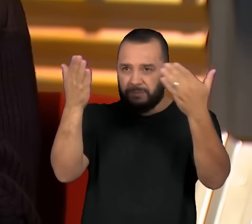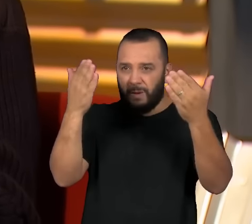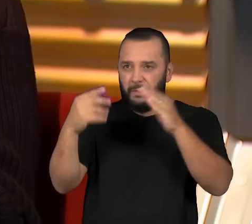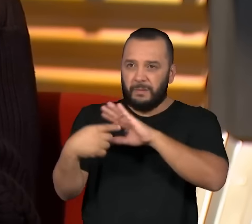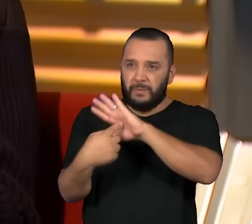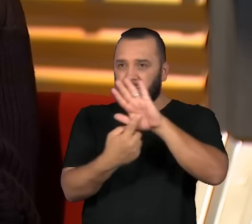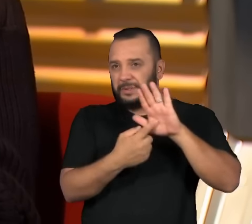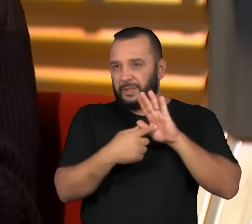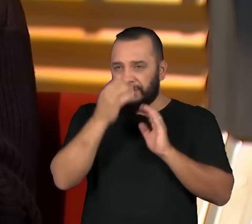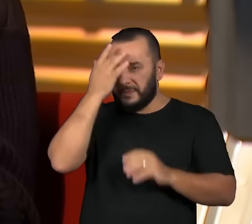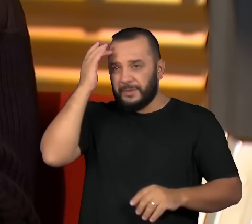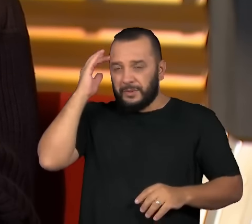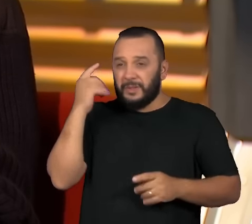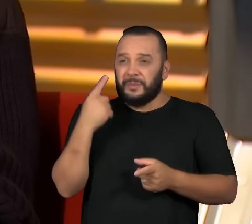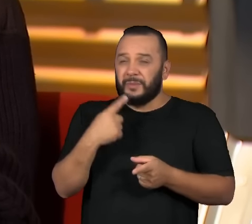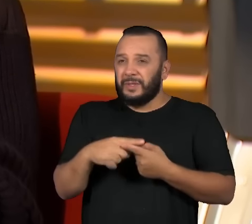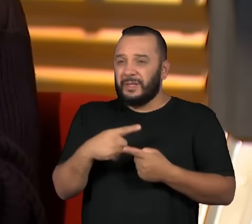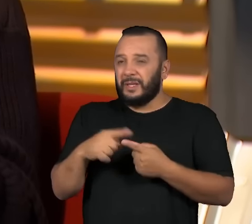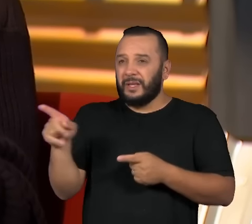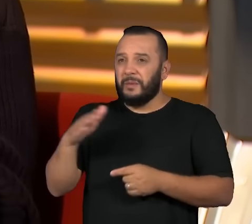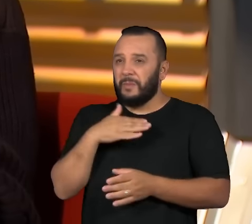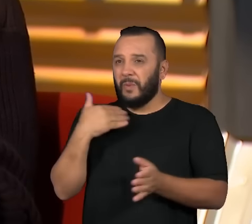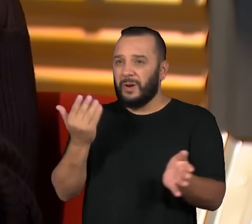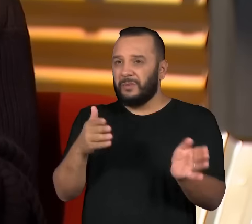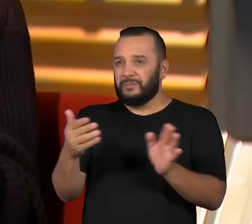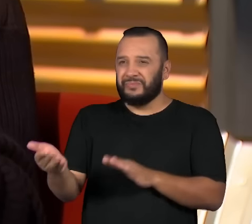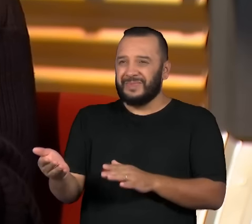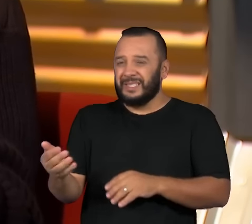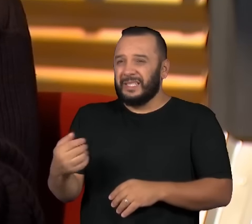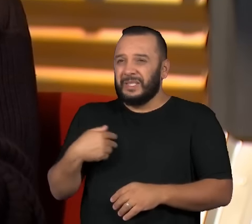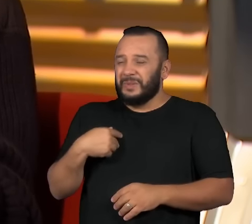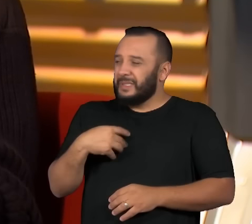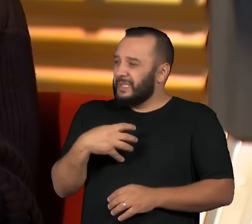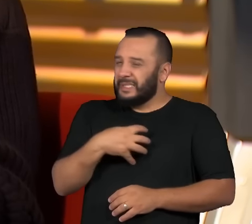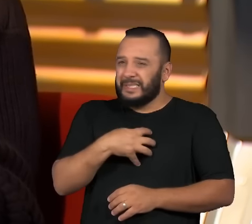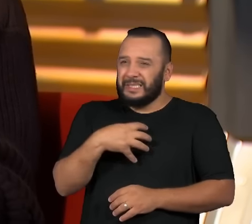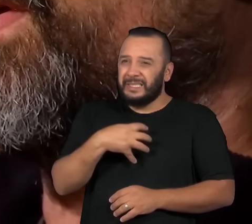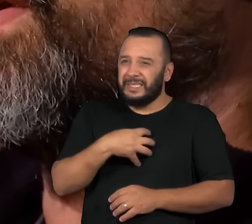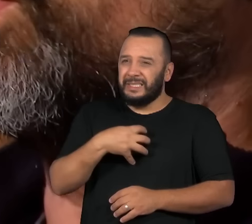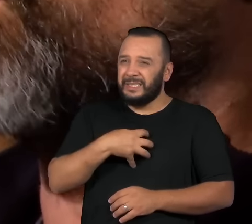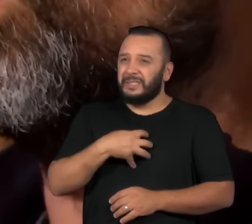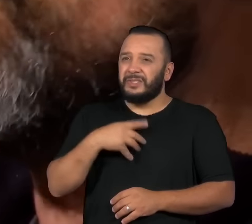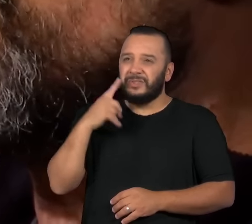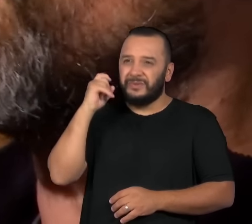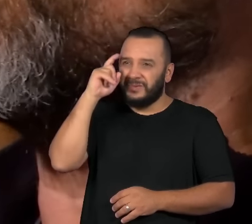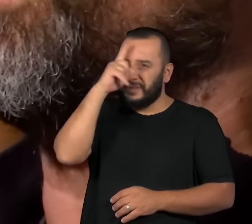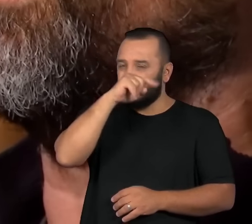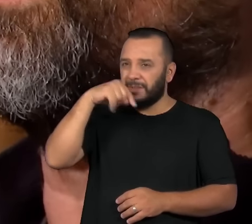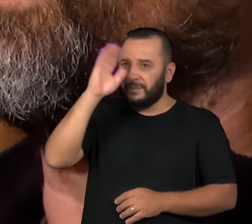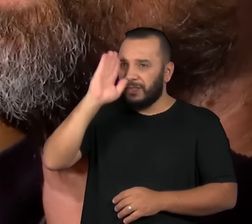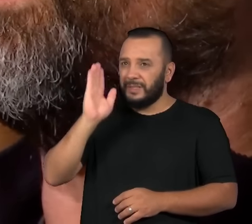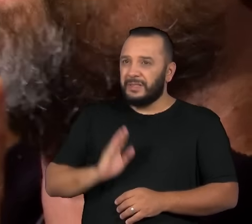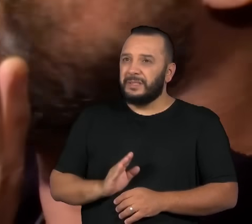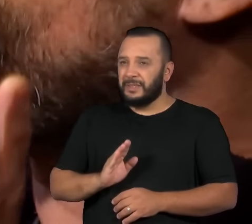senti um buraco na educação de uma sociedade como o Brasil. Todo mundo vai